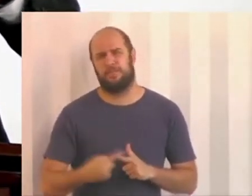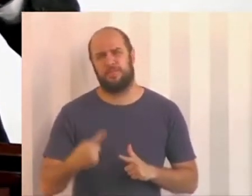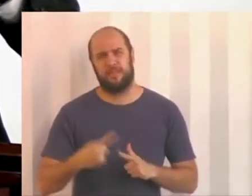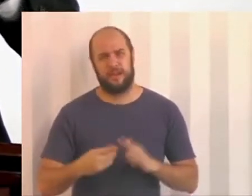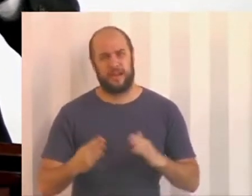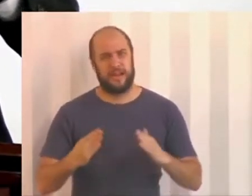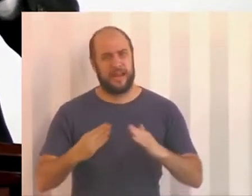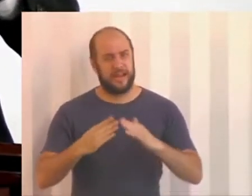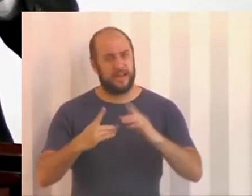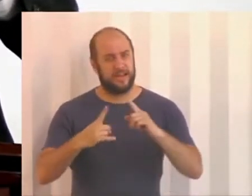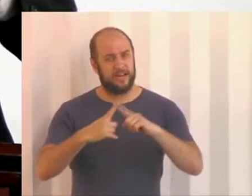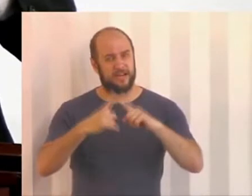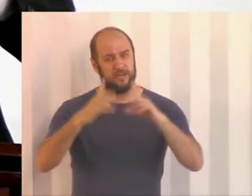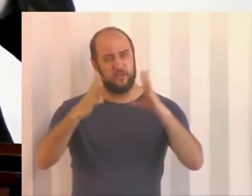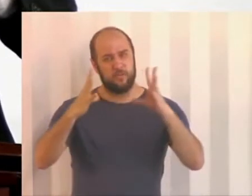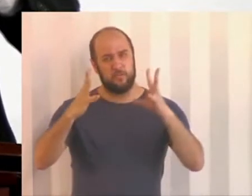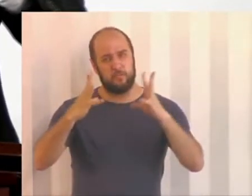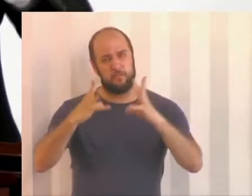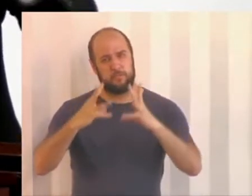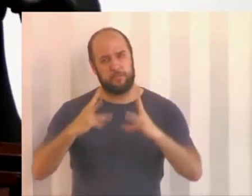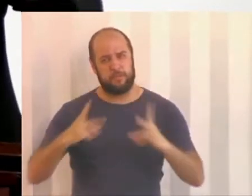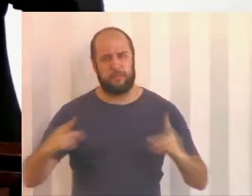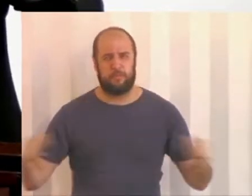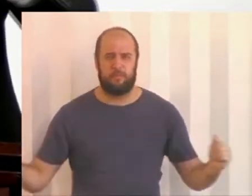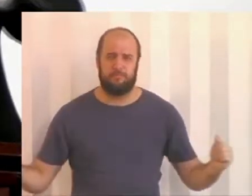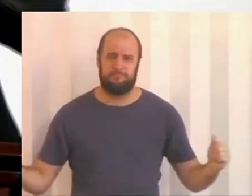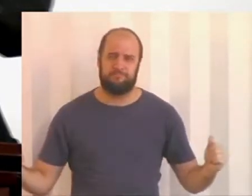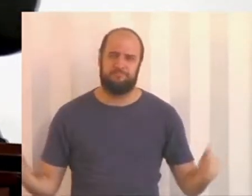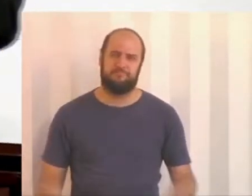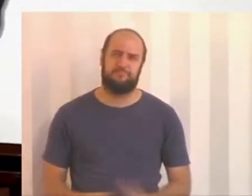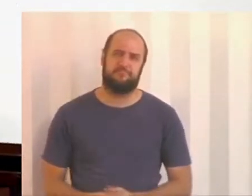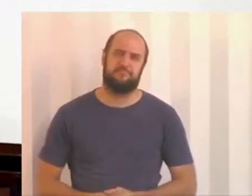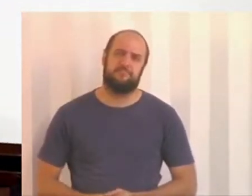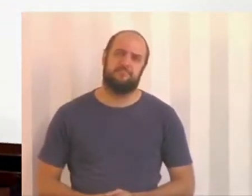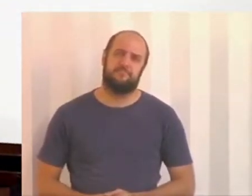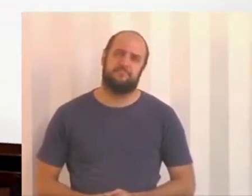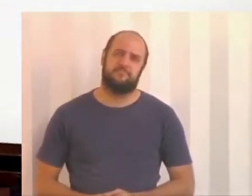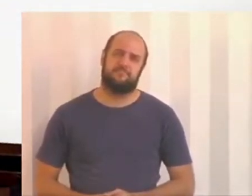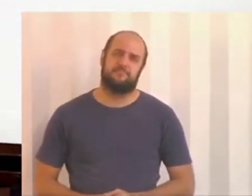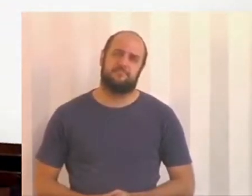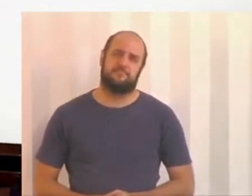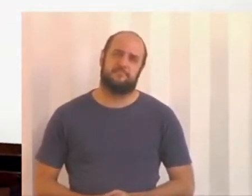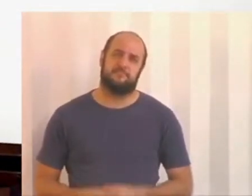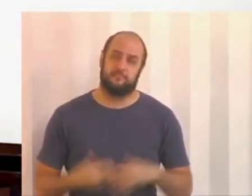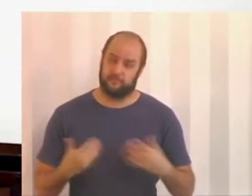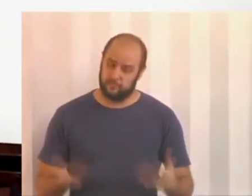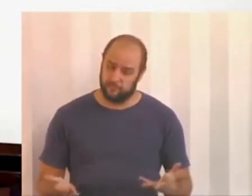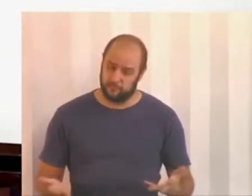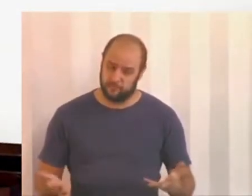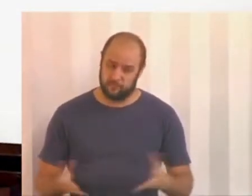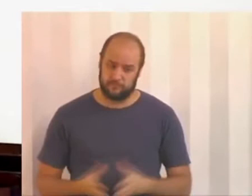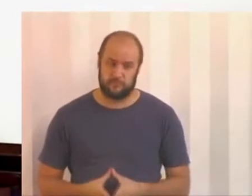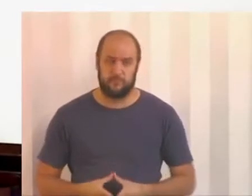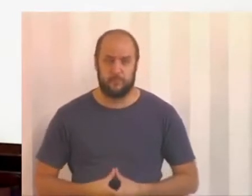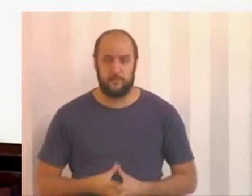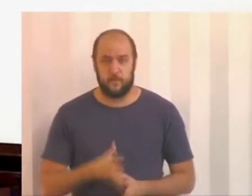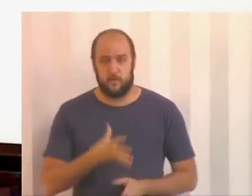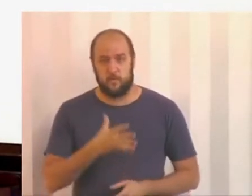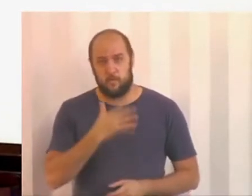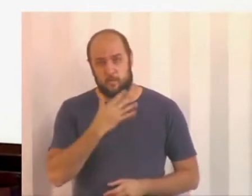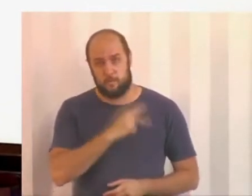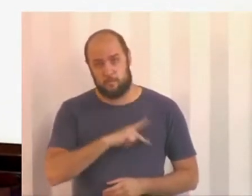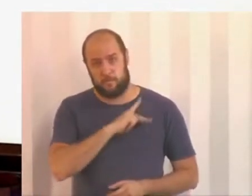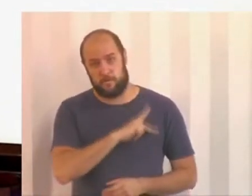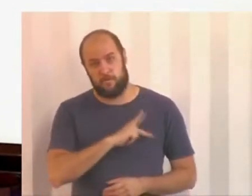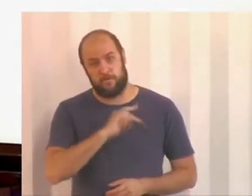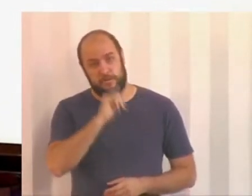destruir os pilares fundamentais da união que nós temos com Cristo. Então, Paulo está dizendo que